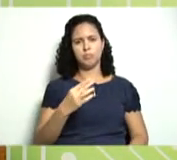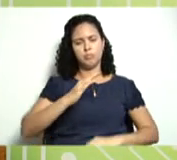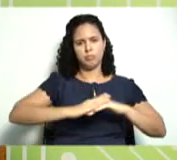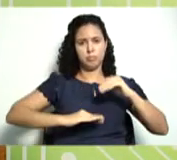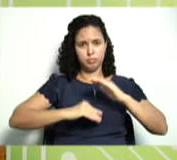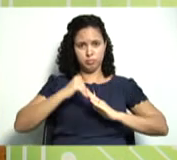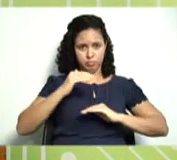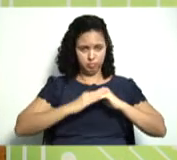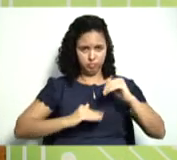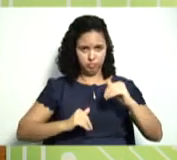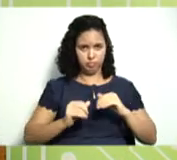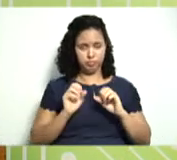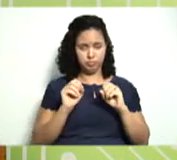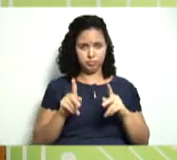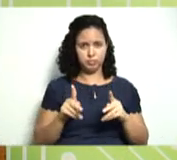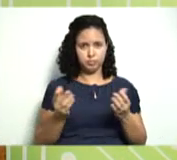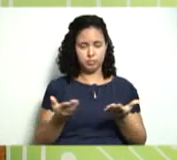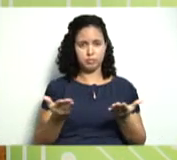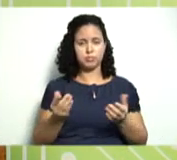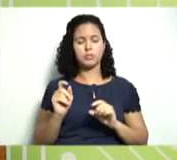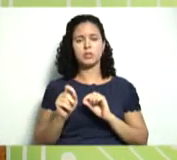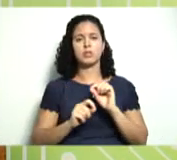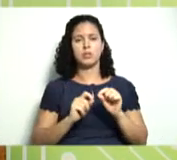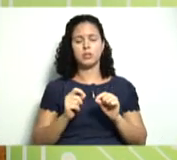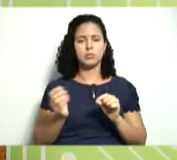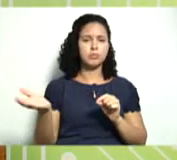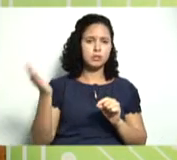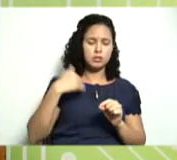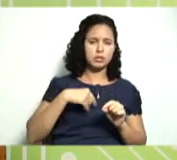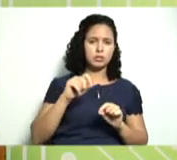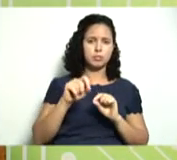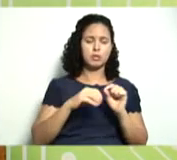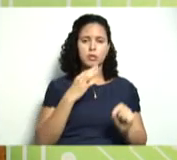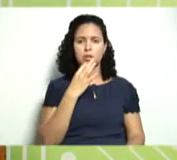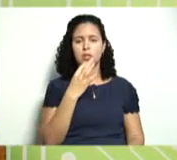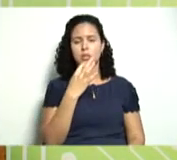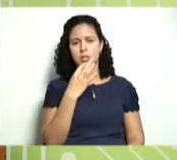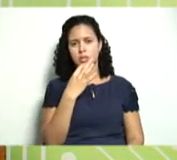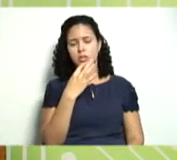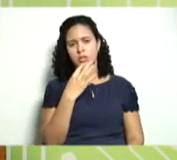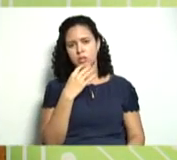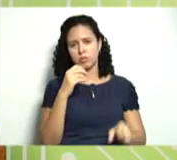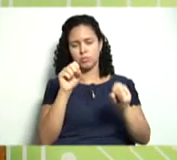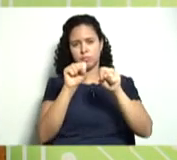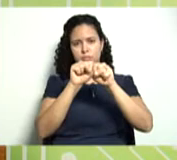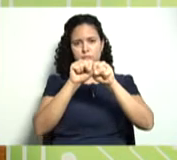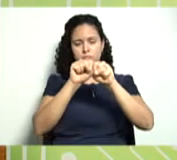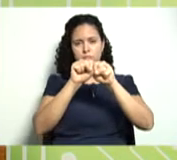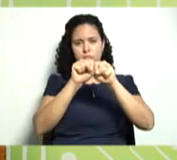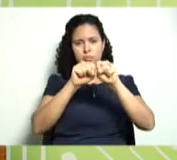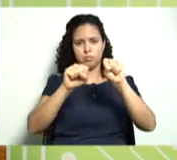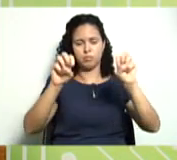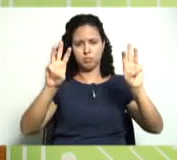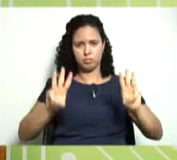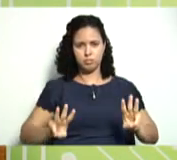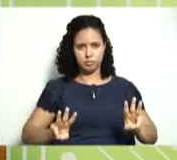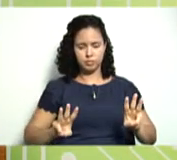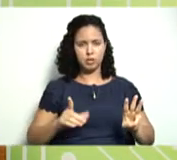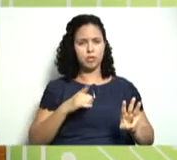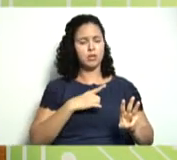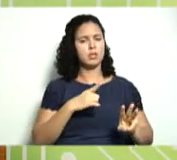certo agora eu vou chamar vocês pra conhecer um dos software que vai estar presente